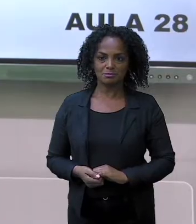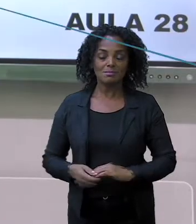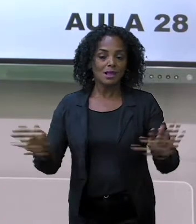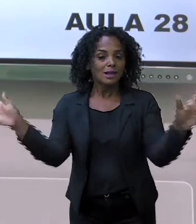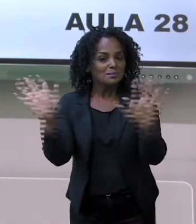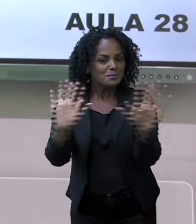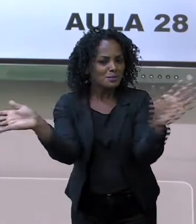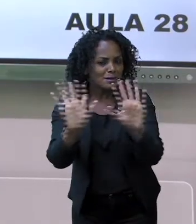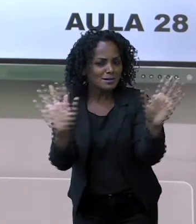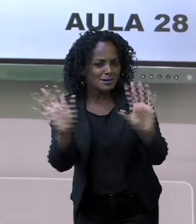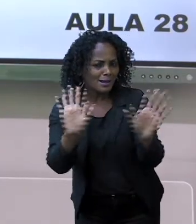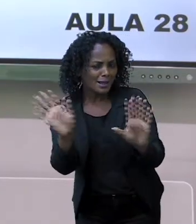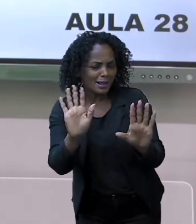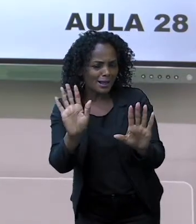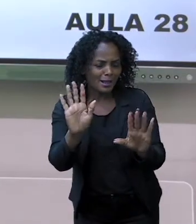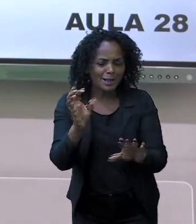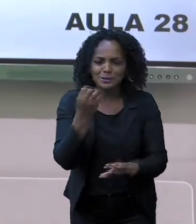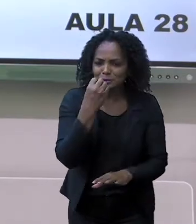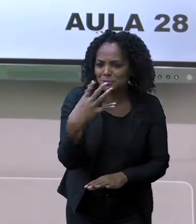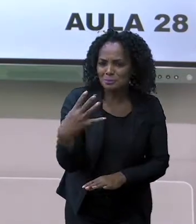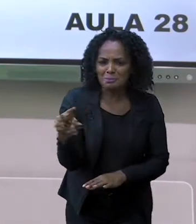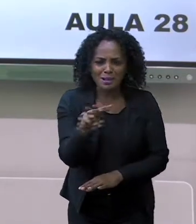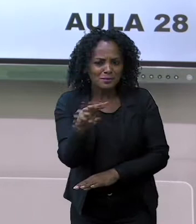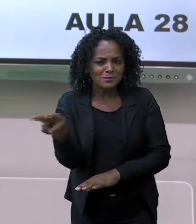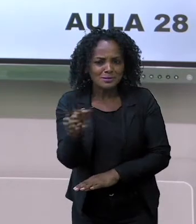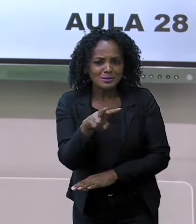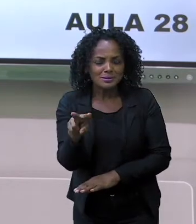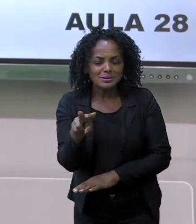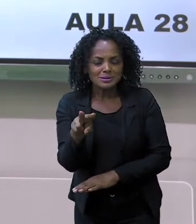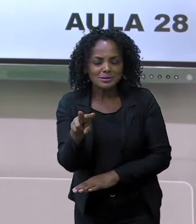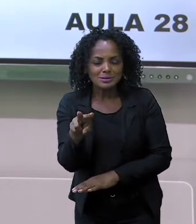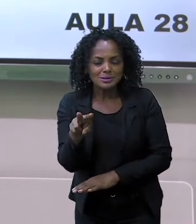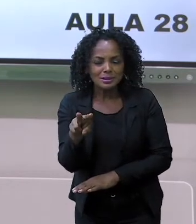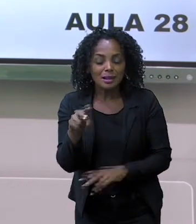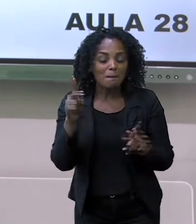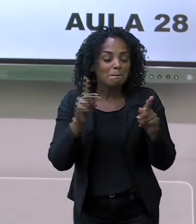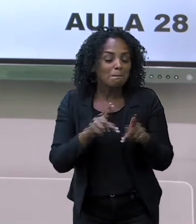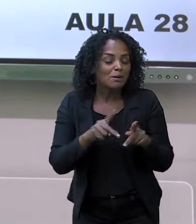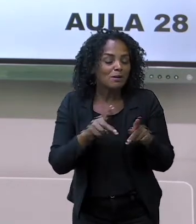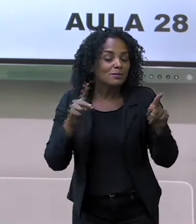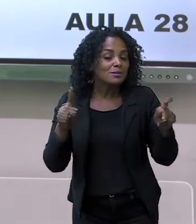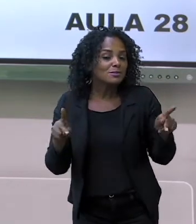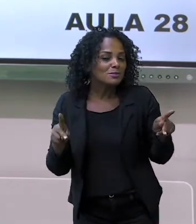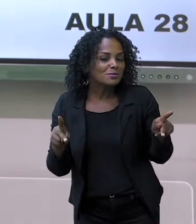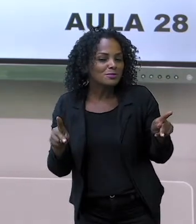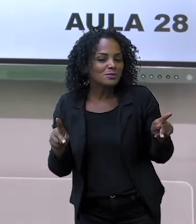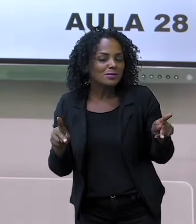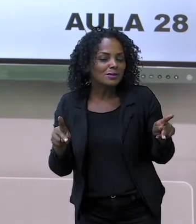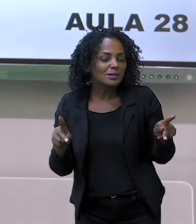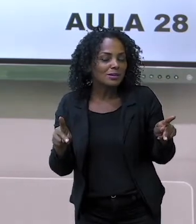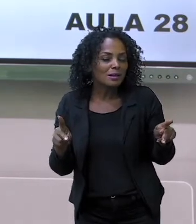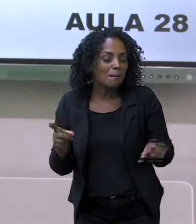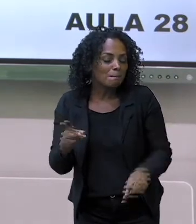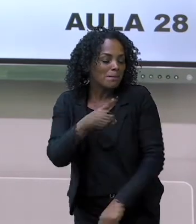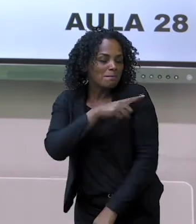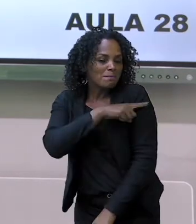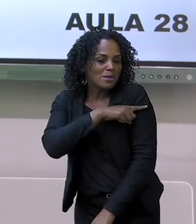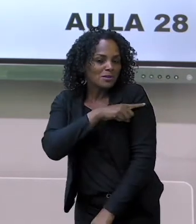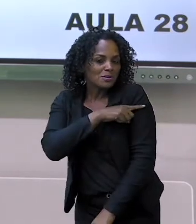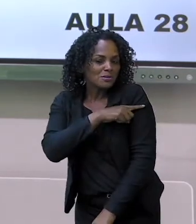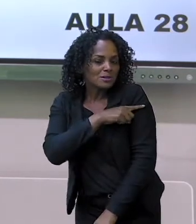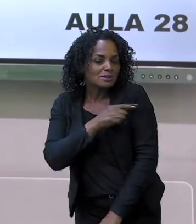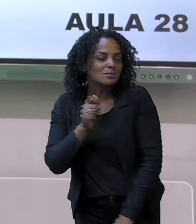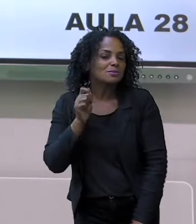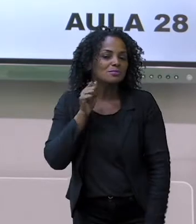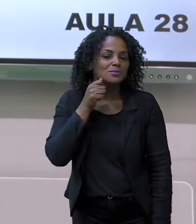Olá pessoal, tudo bem com vocês? Meu nome é Solange, sou professora do primeiro ano do Ensino Fundamental